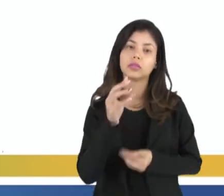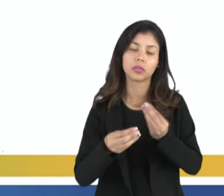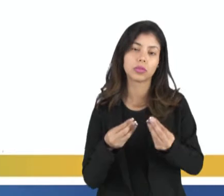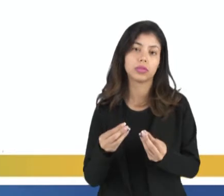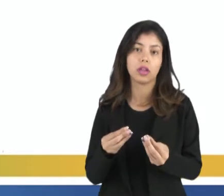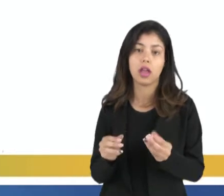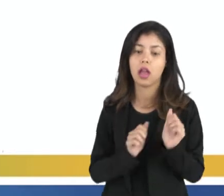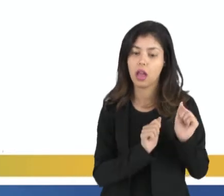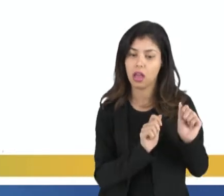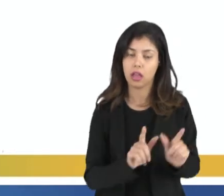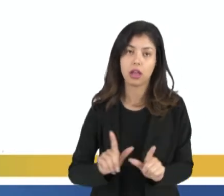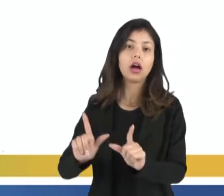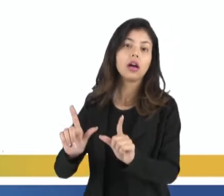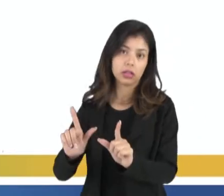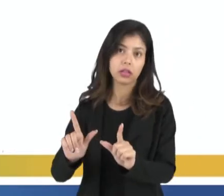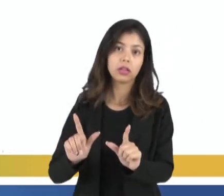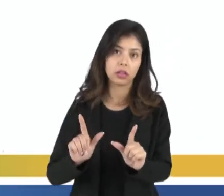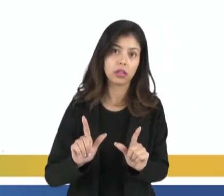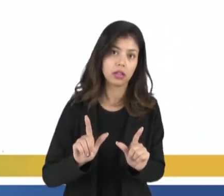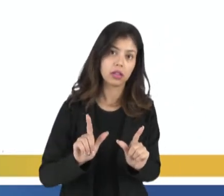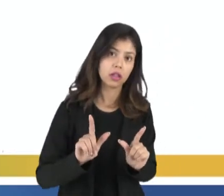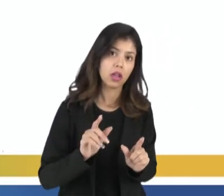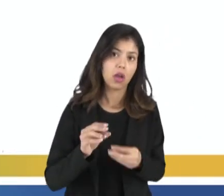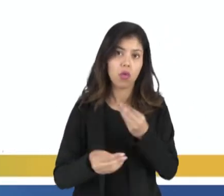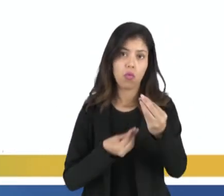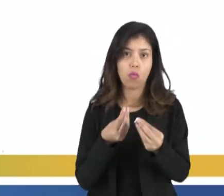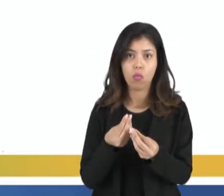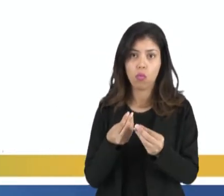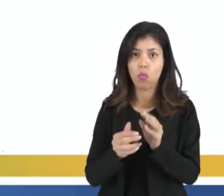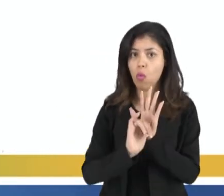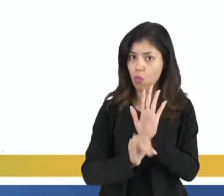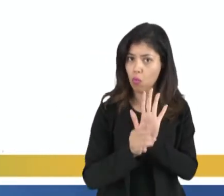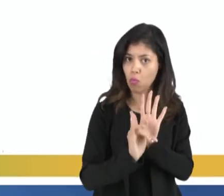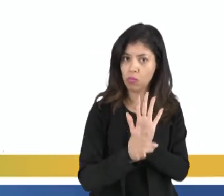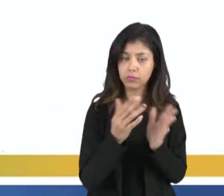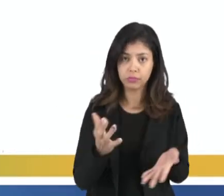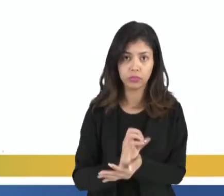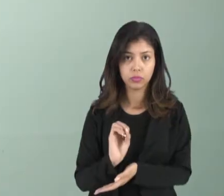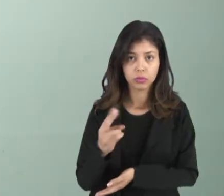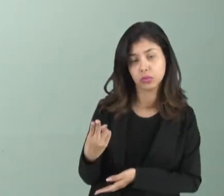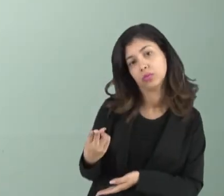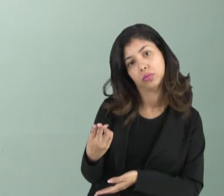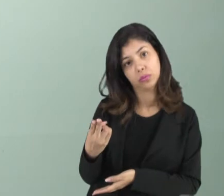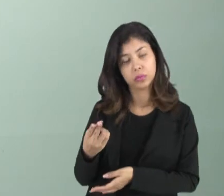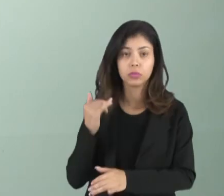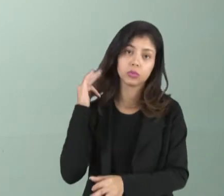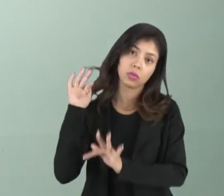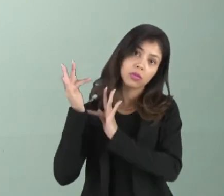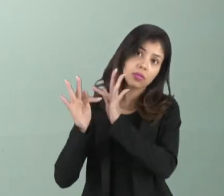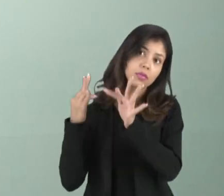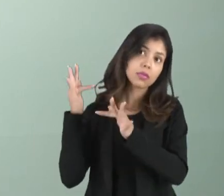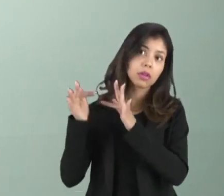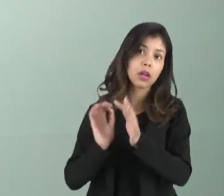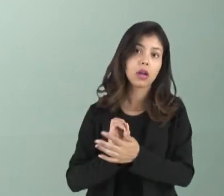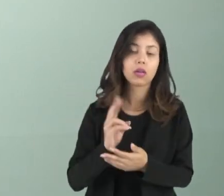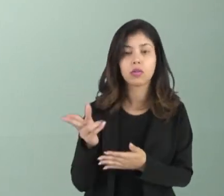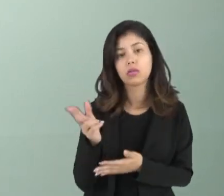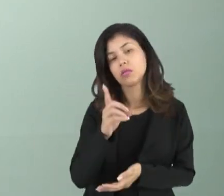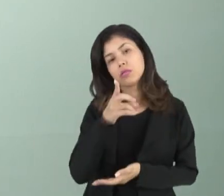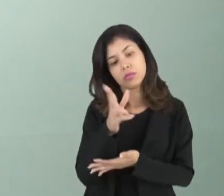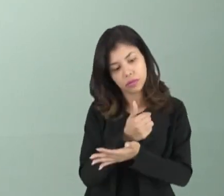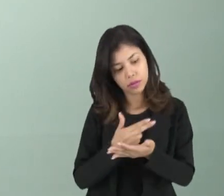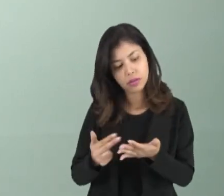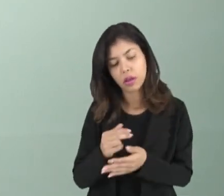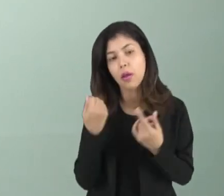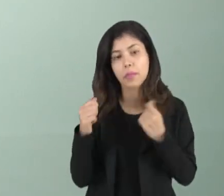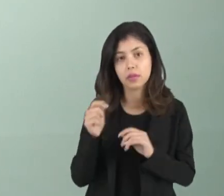você está acompanhando ali, seja um conto de fada, uma fábula ou um desenho animado, você